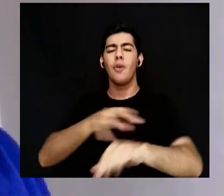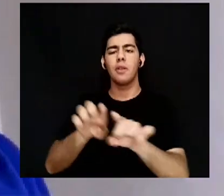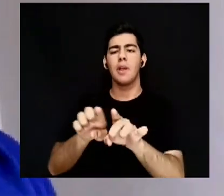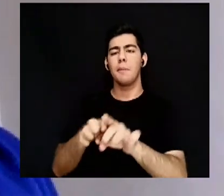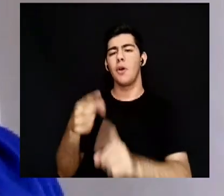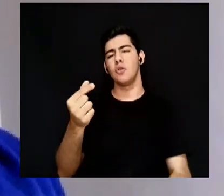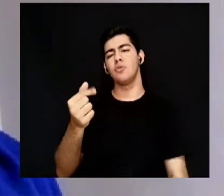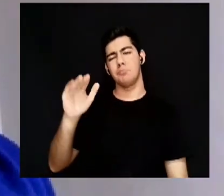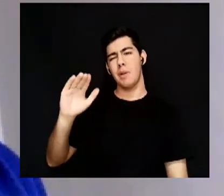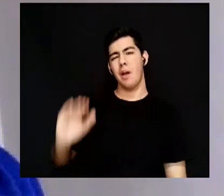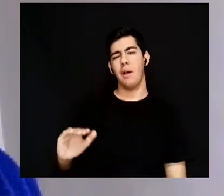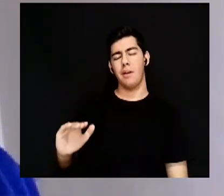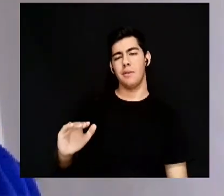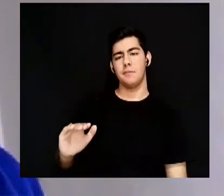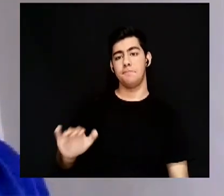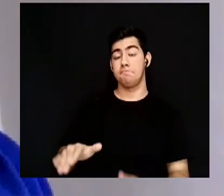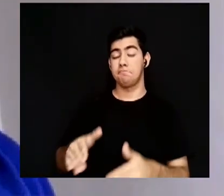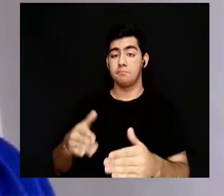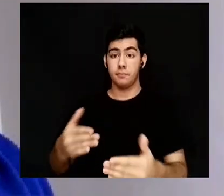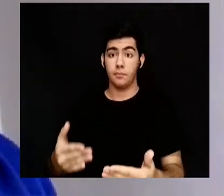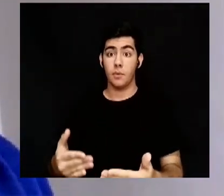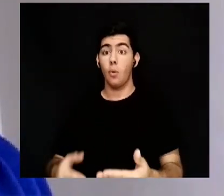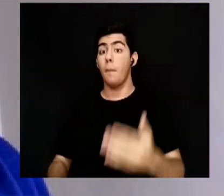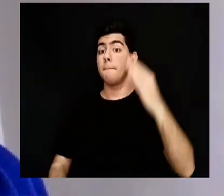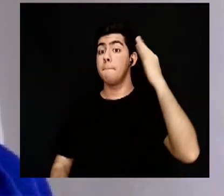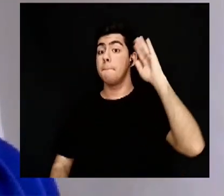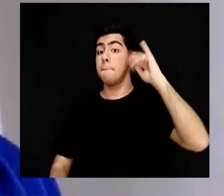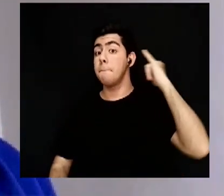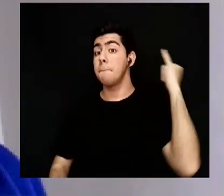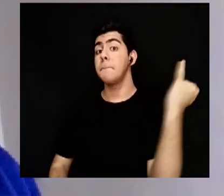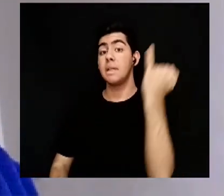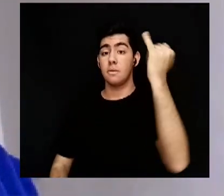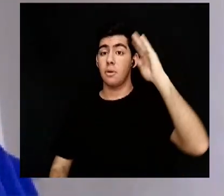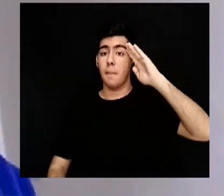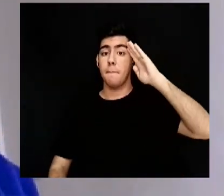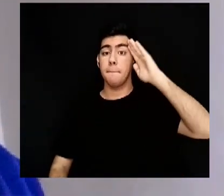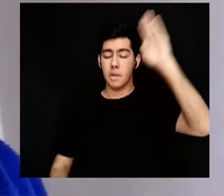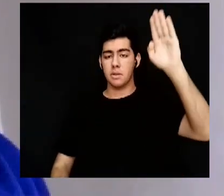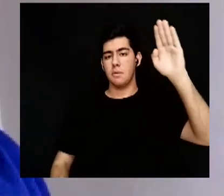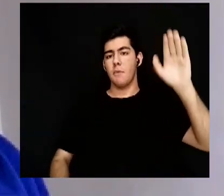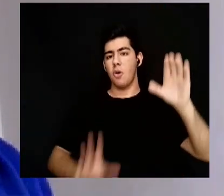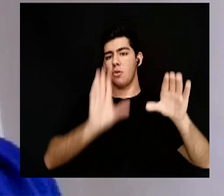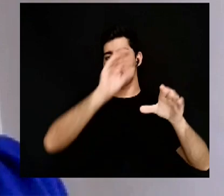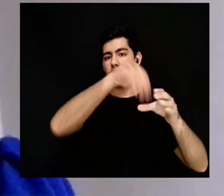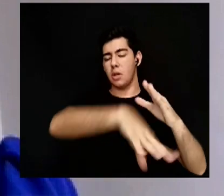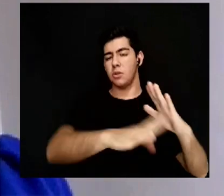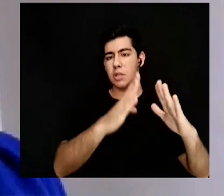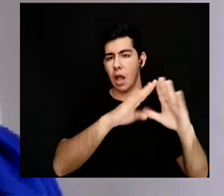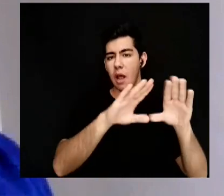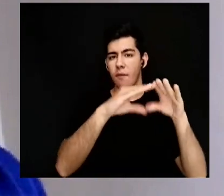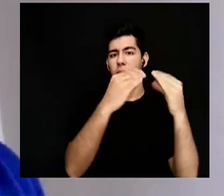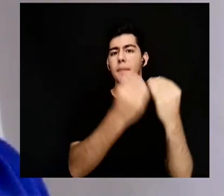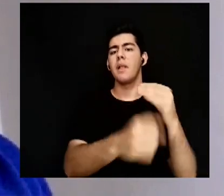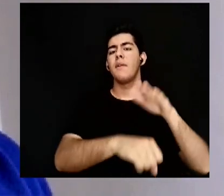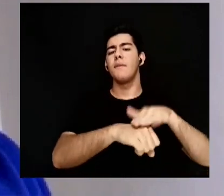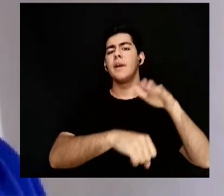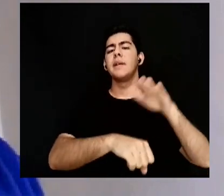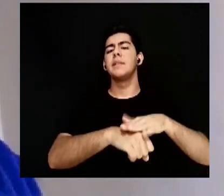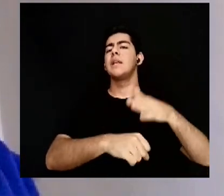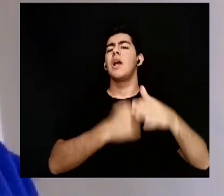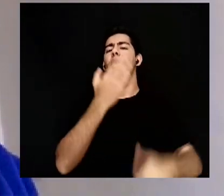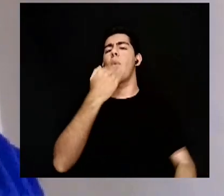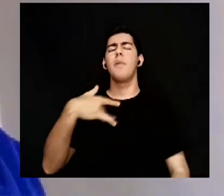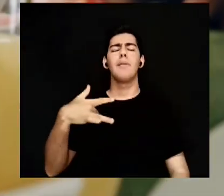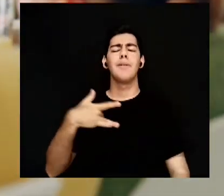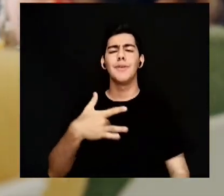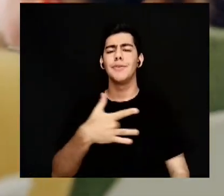a família manter um ambiente saudável para a criança. Não oferecer, pelo menos até